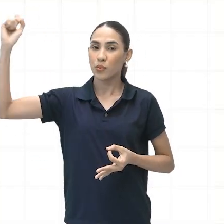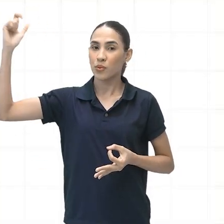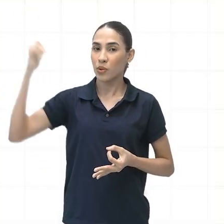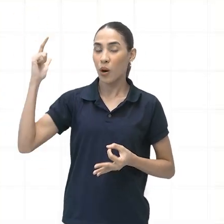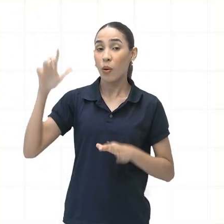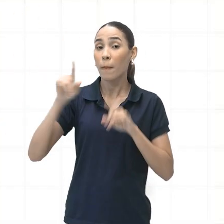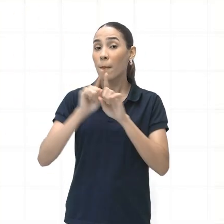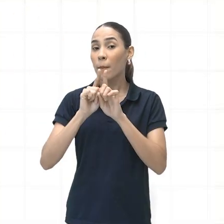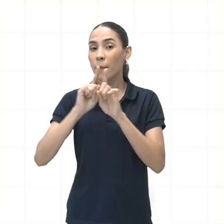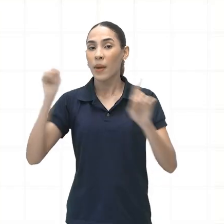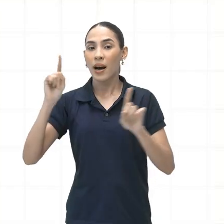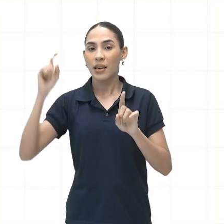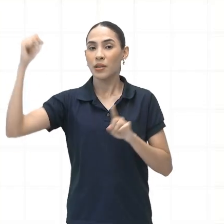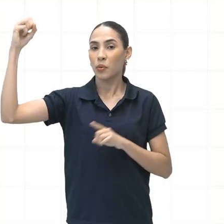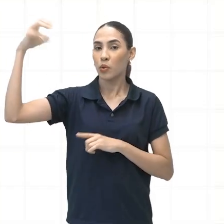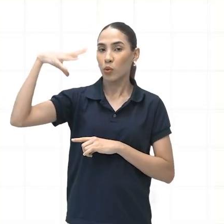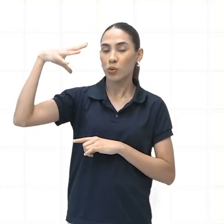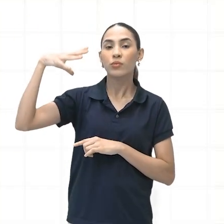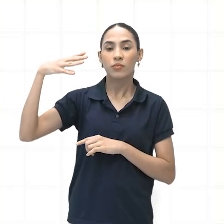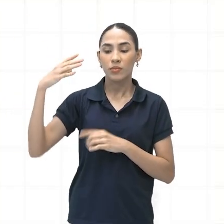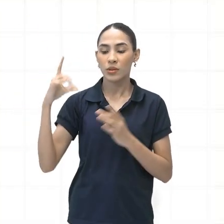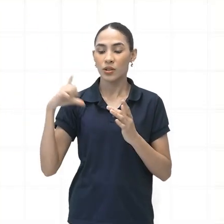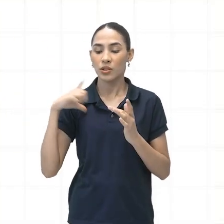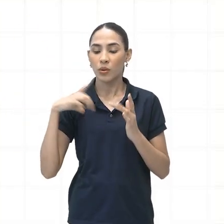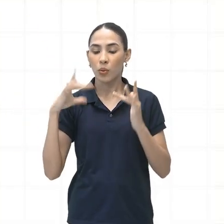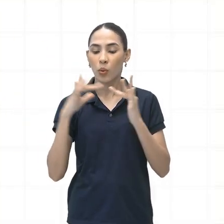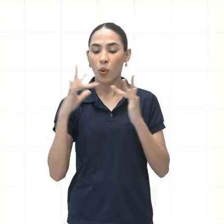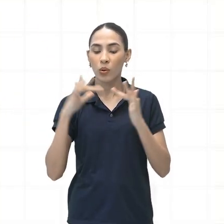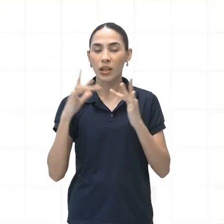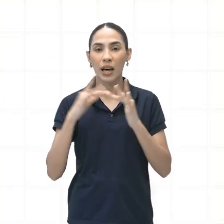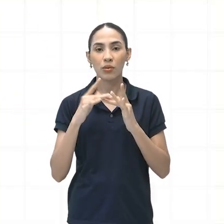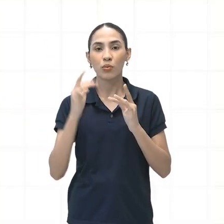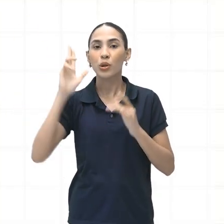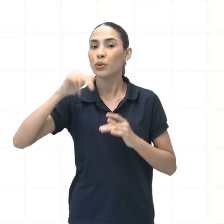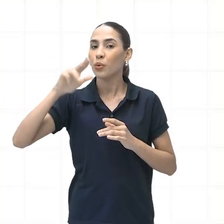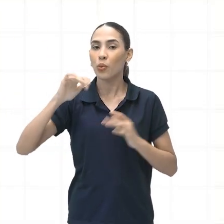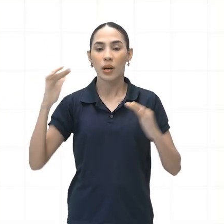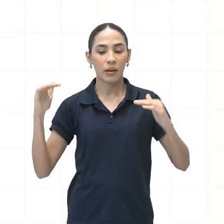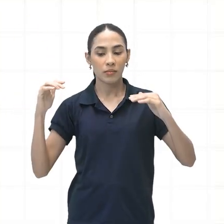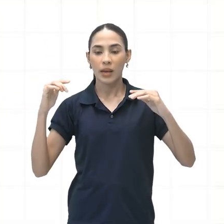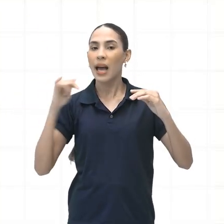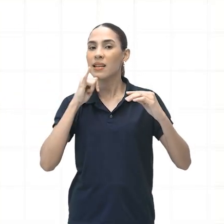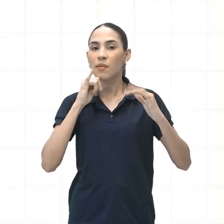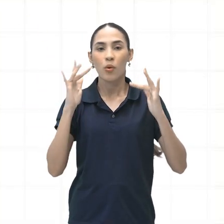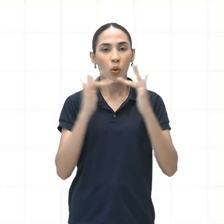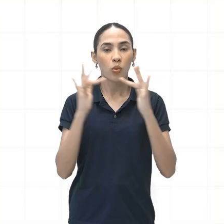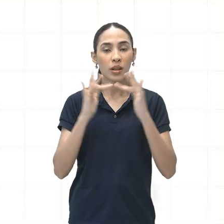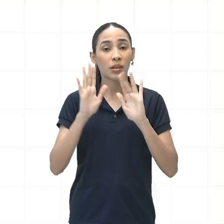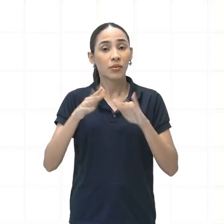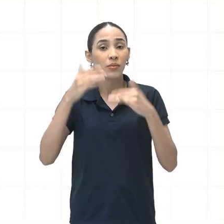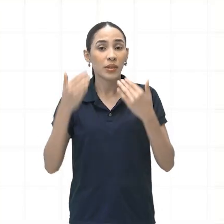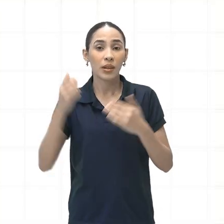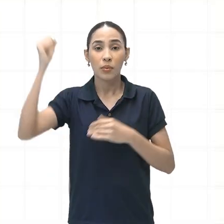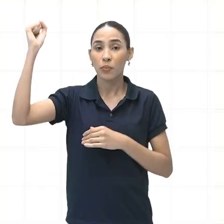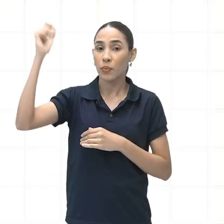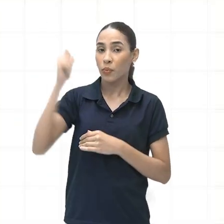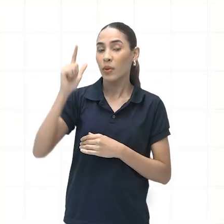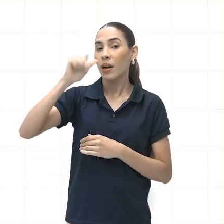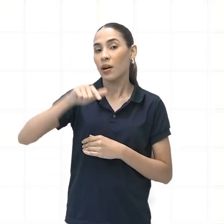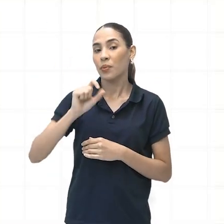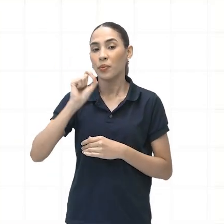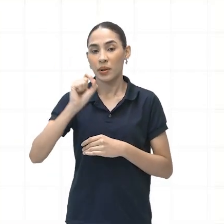os seus raios chegavam até a Terra e nunca se cruzavam. Então, os raios solares